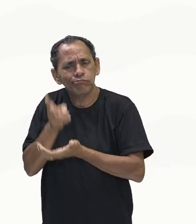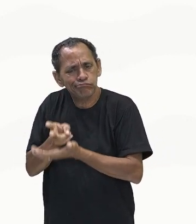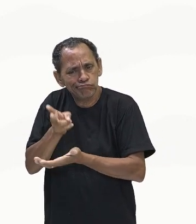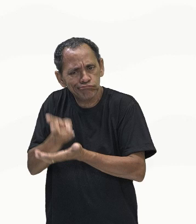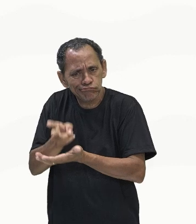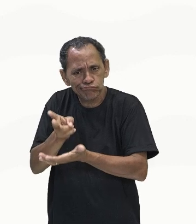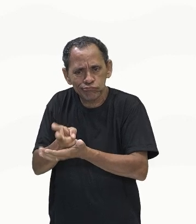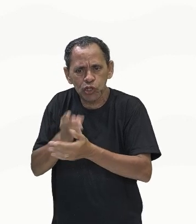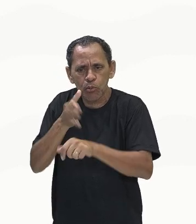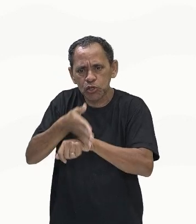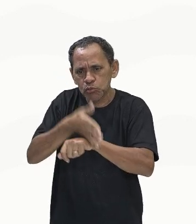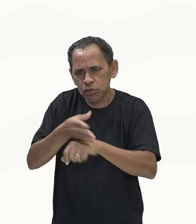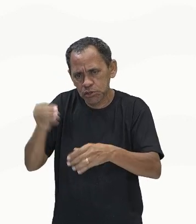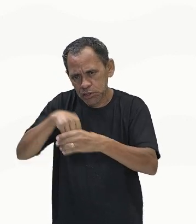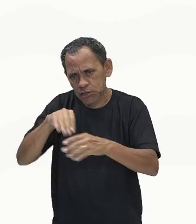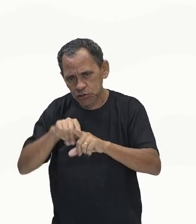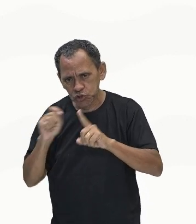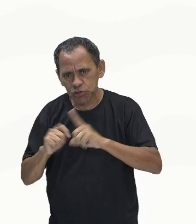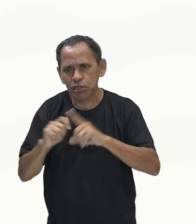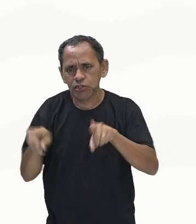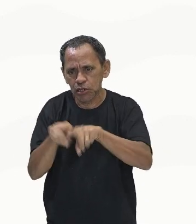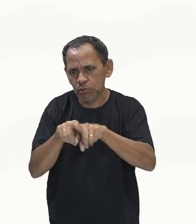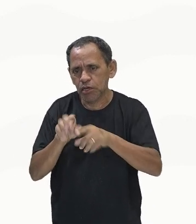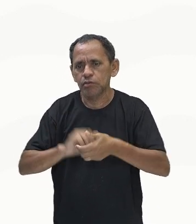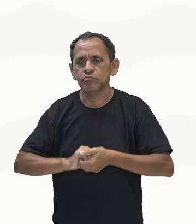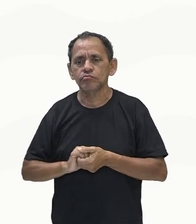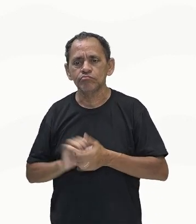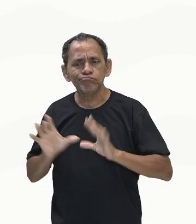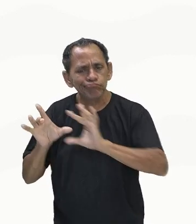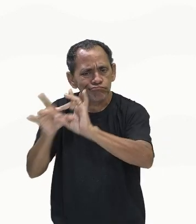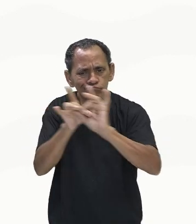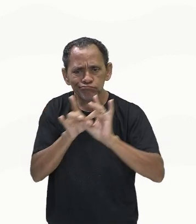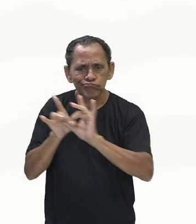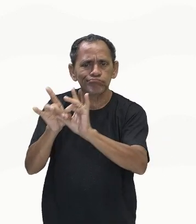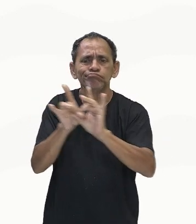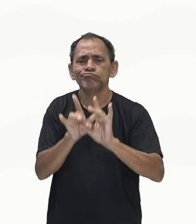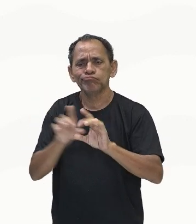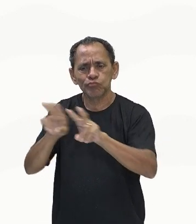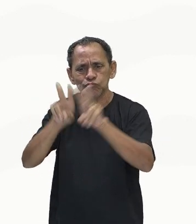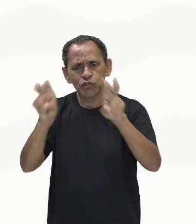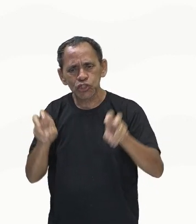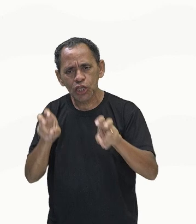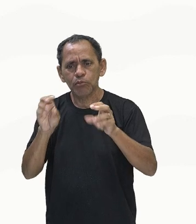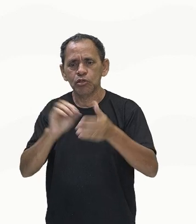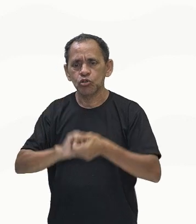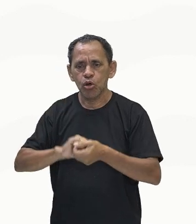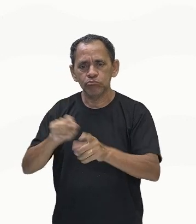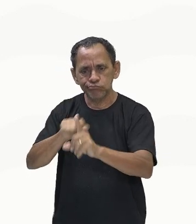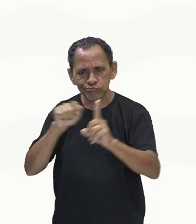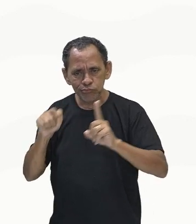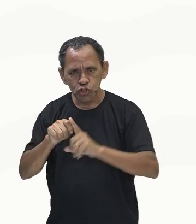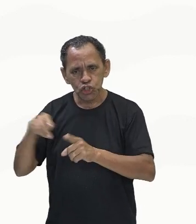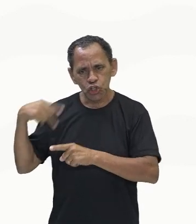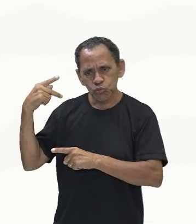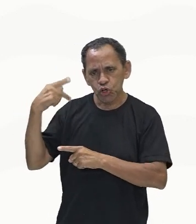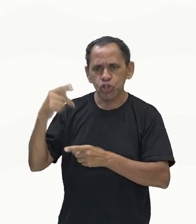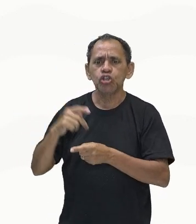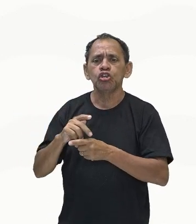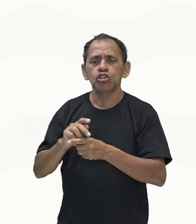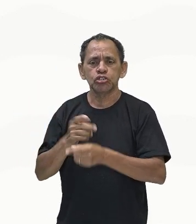na nossa sociedade. Engajados em questões, por exemplo, sociais, políticas